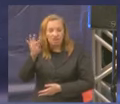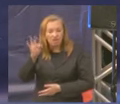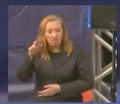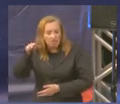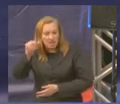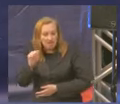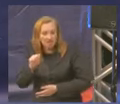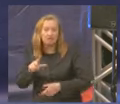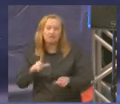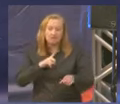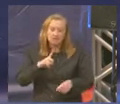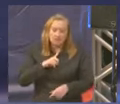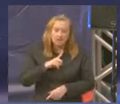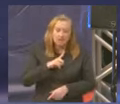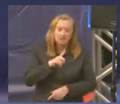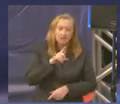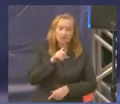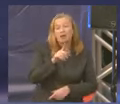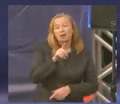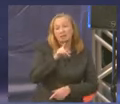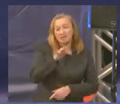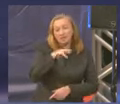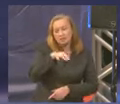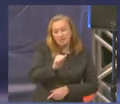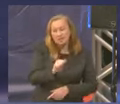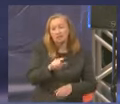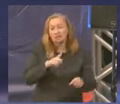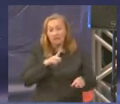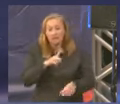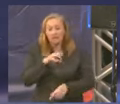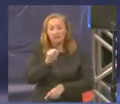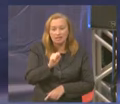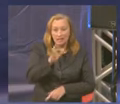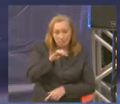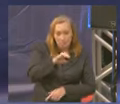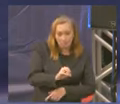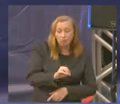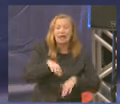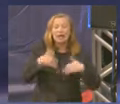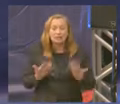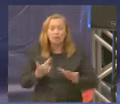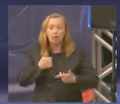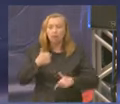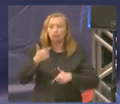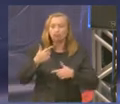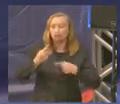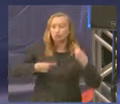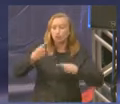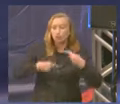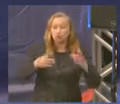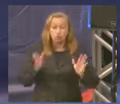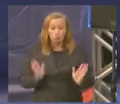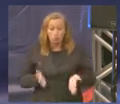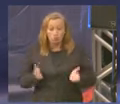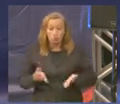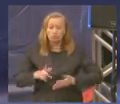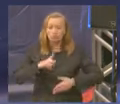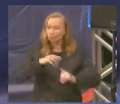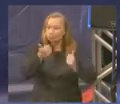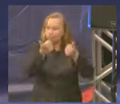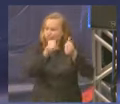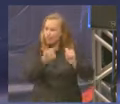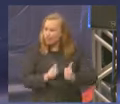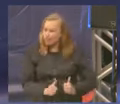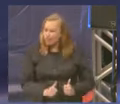tem céticos. Eu estou propenso, nesse debate de hoje, a ter uma